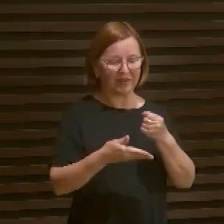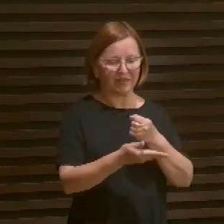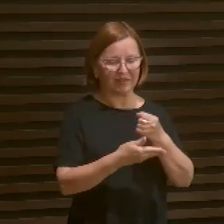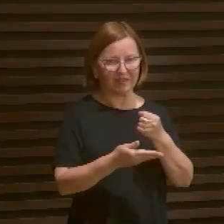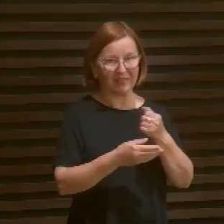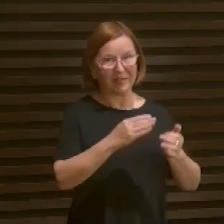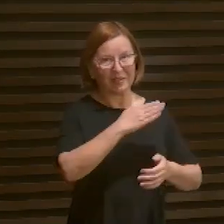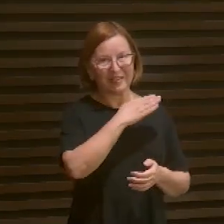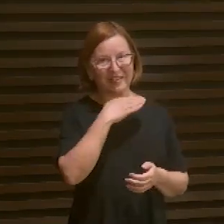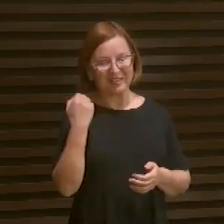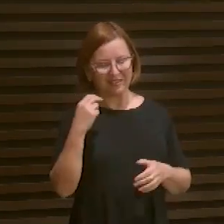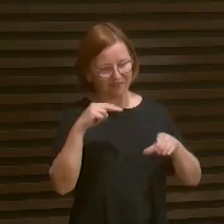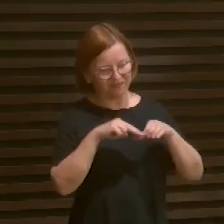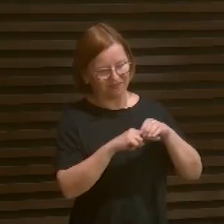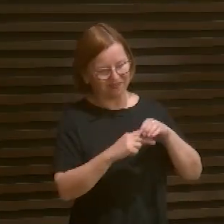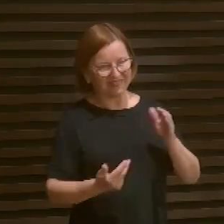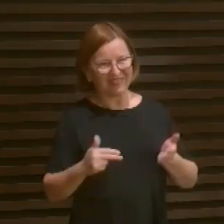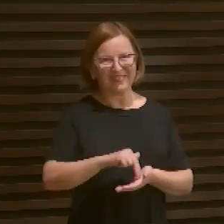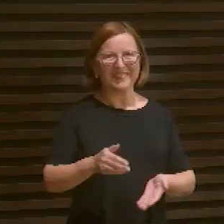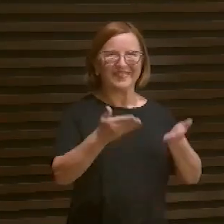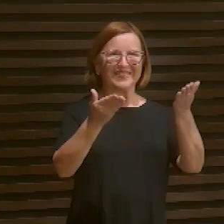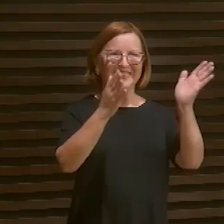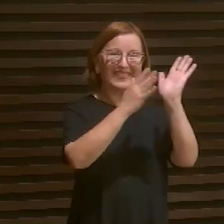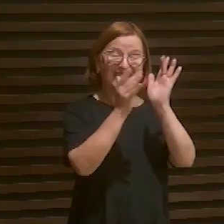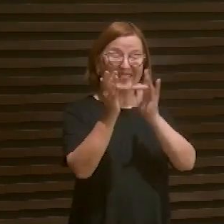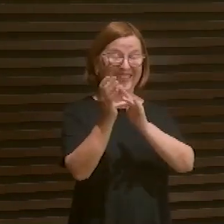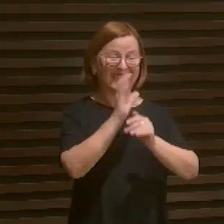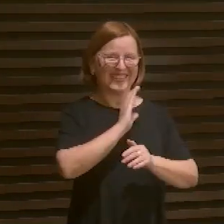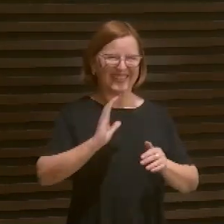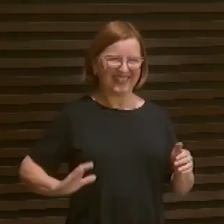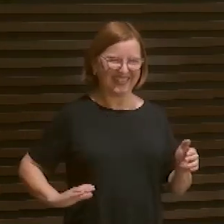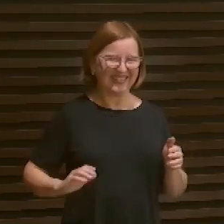na morte, sepultamento e ressurreição de Jesus Cristo.